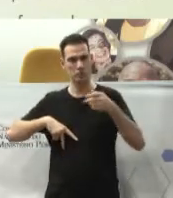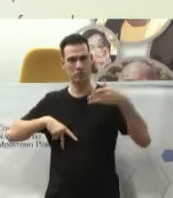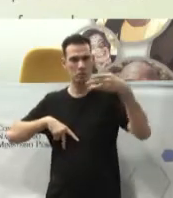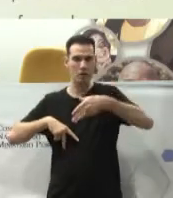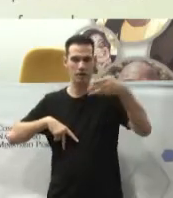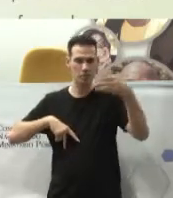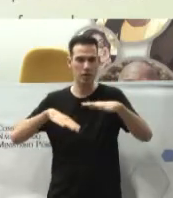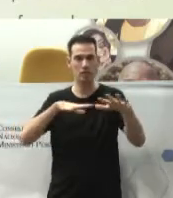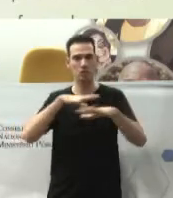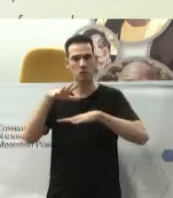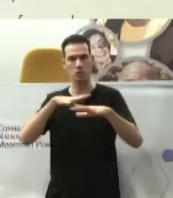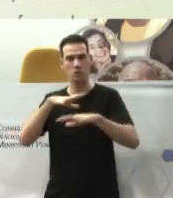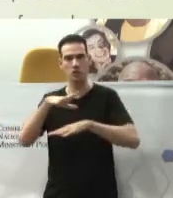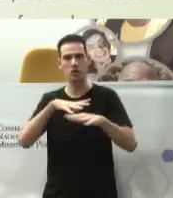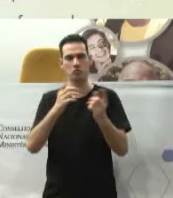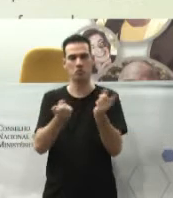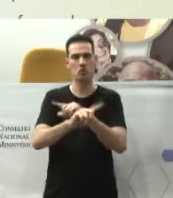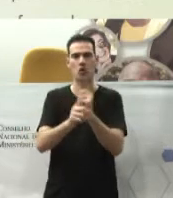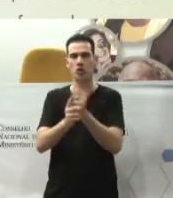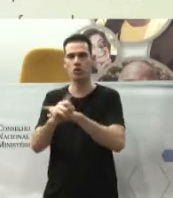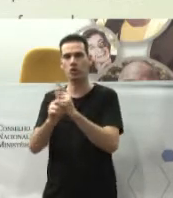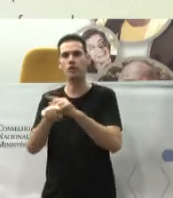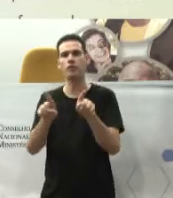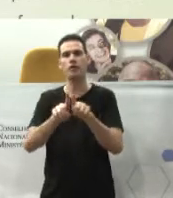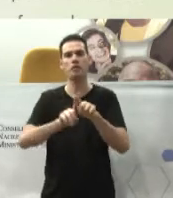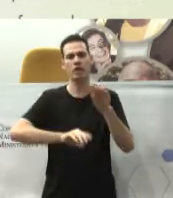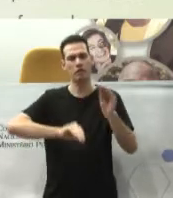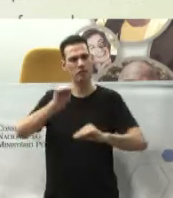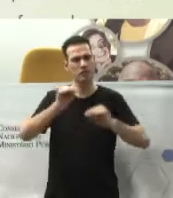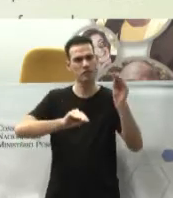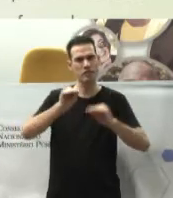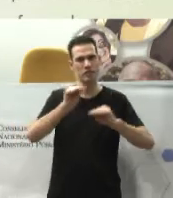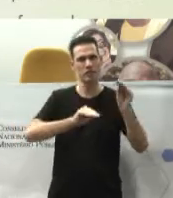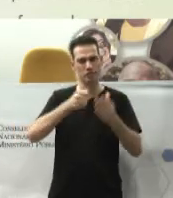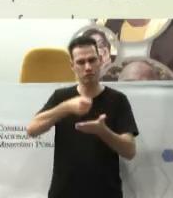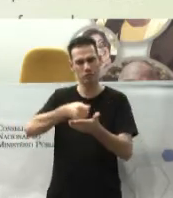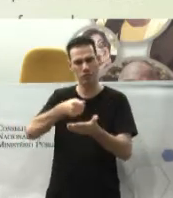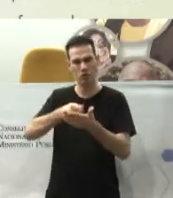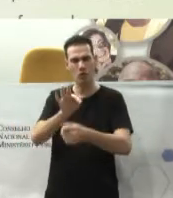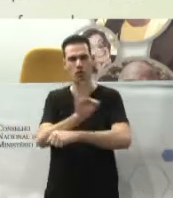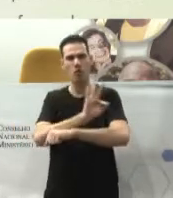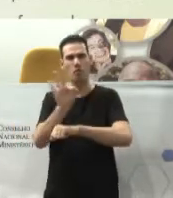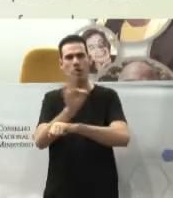movimento de contraditório, flexibilização do rigor formal e preclusivo,